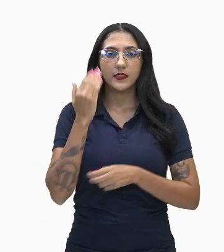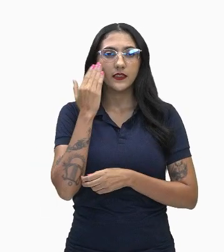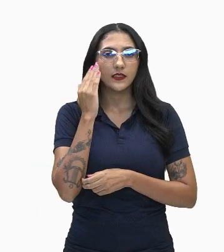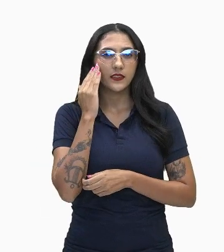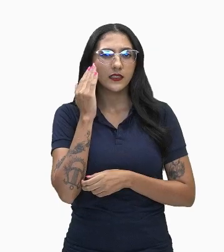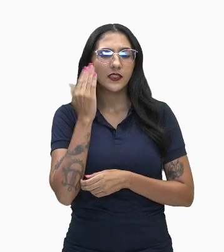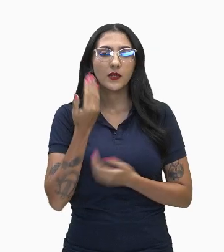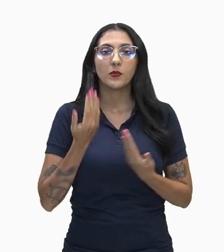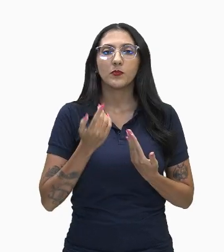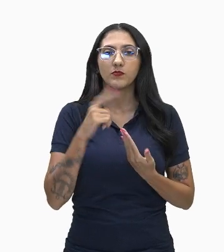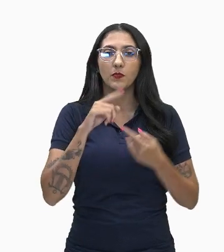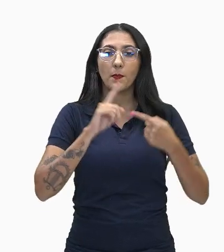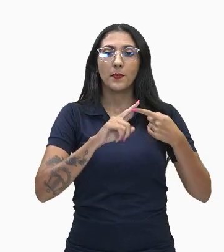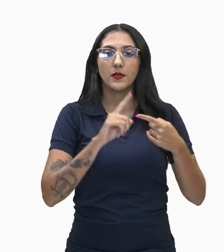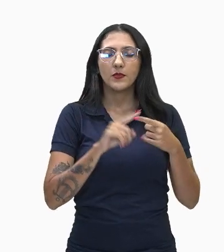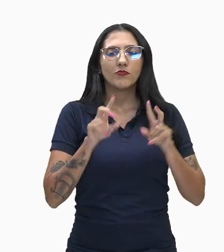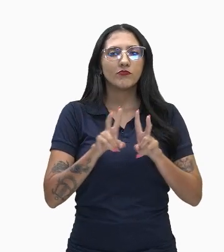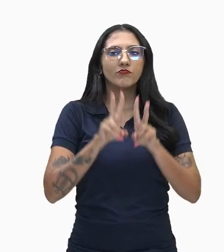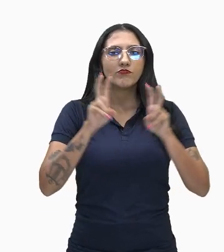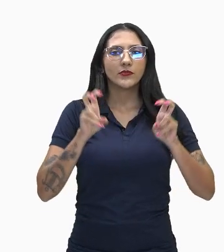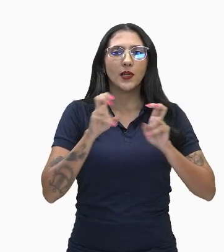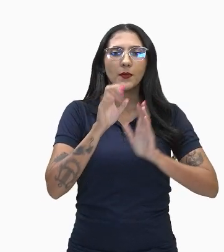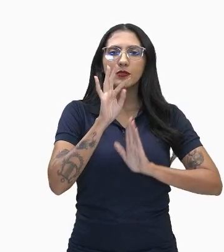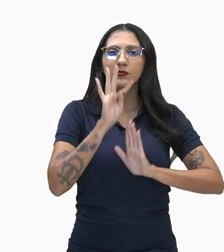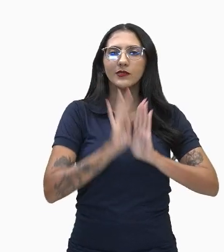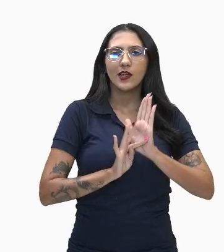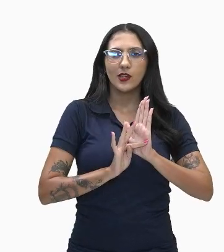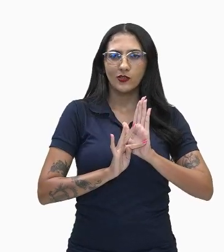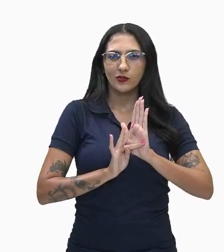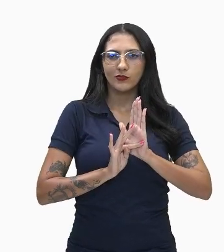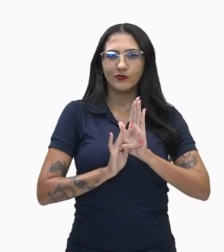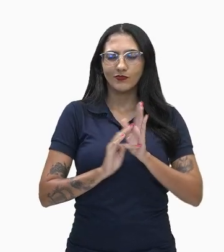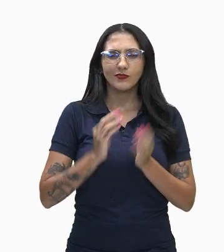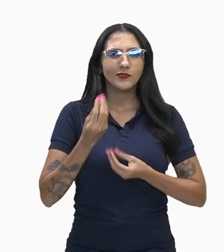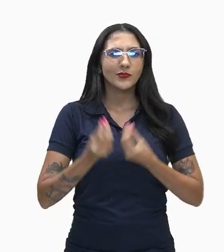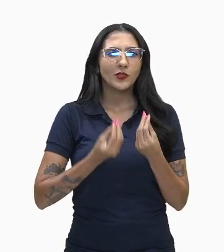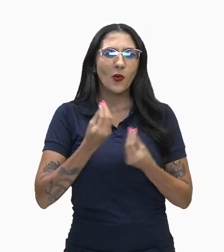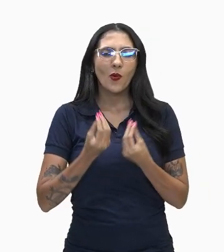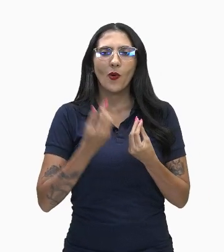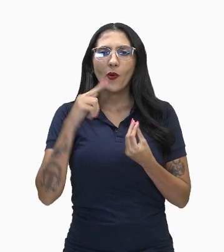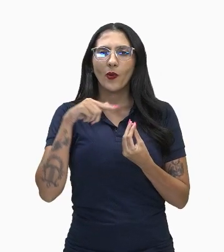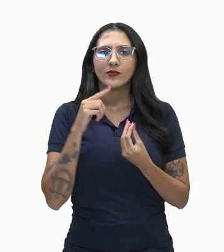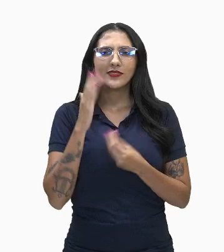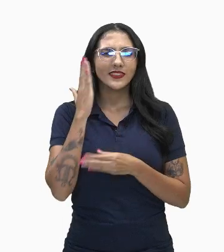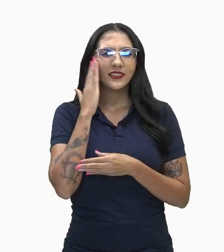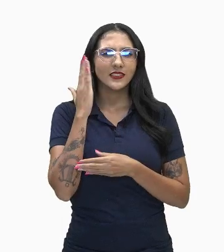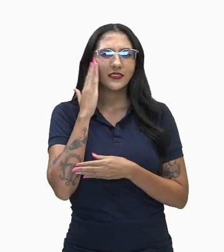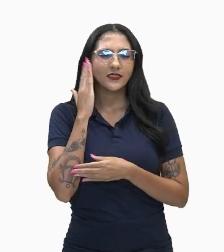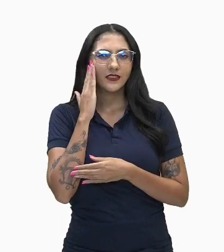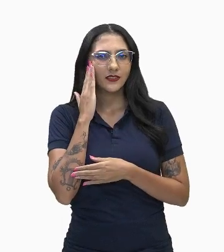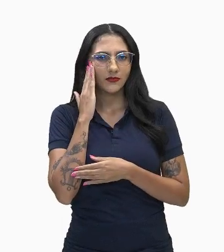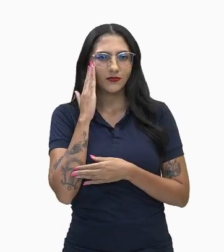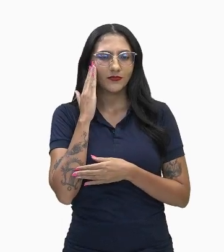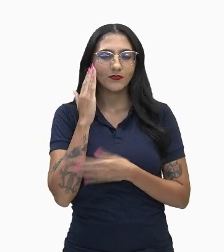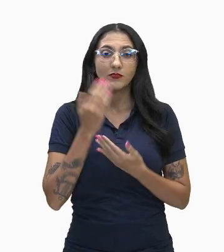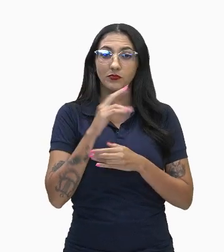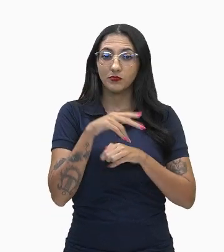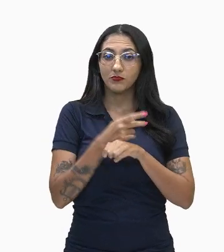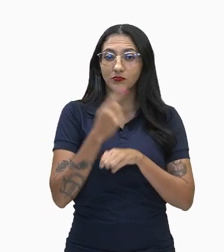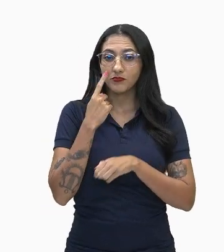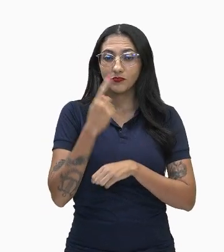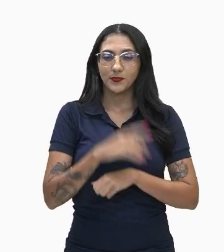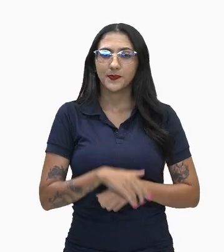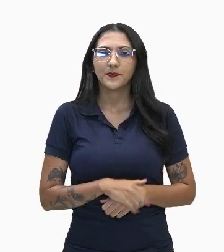é o assunto do texto? Como é que eu descubro qual é o assunto do texto? Vamos já ver. O